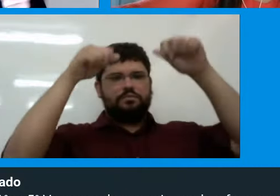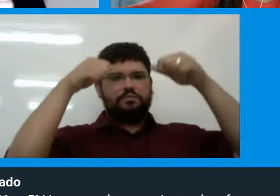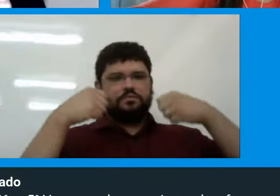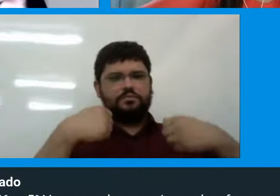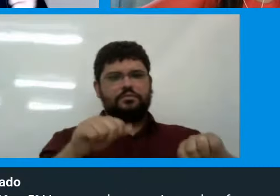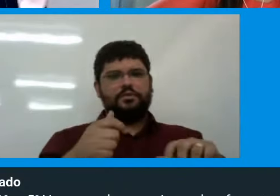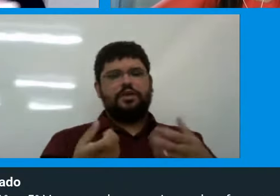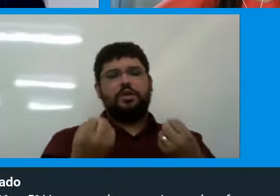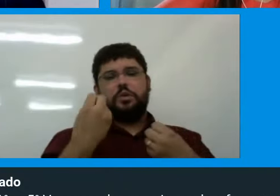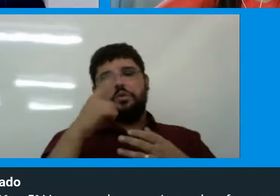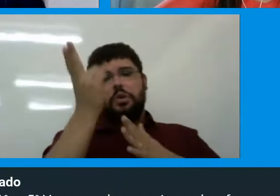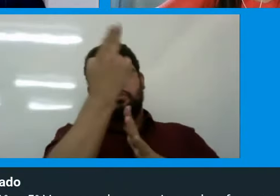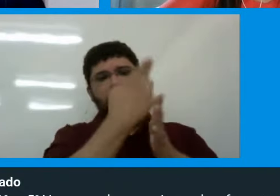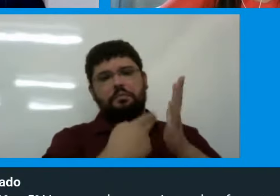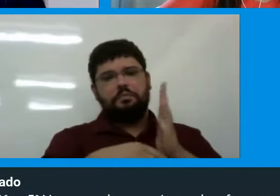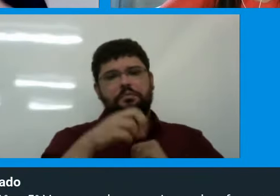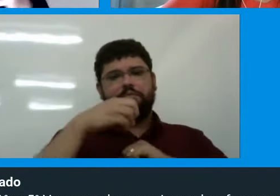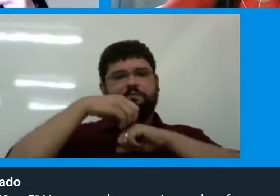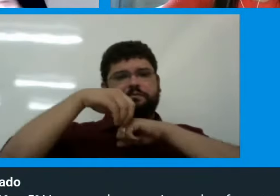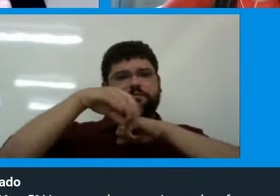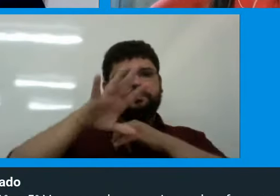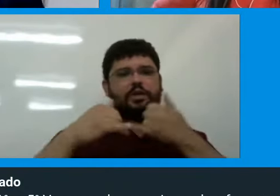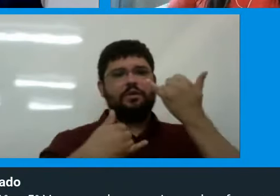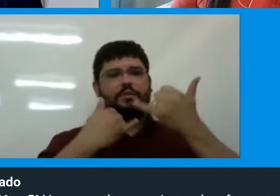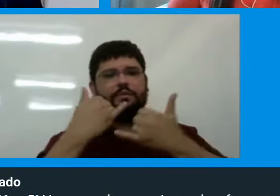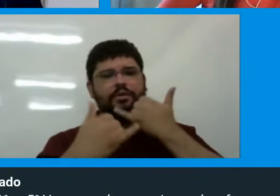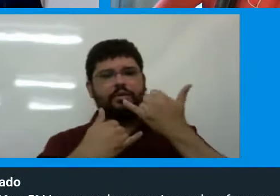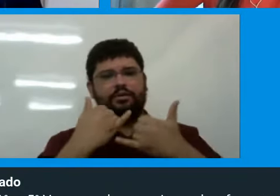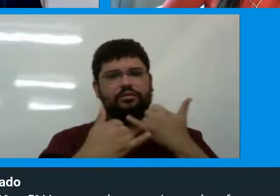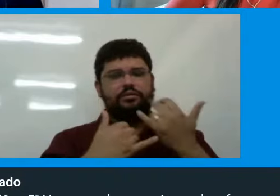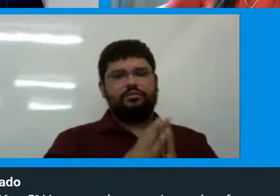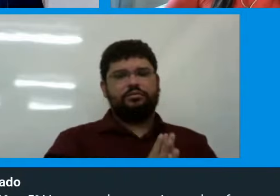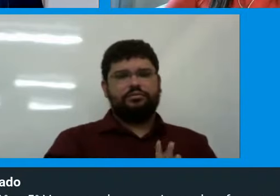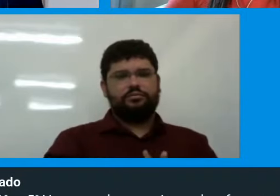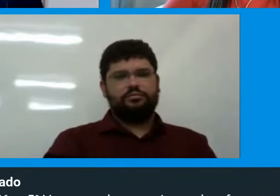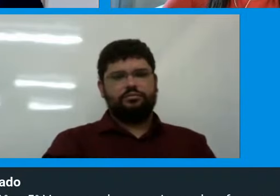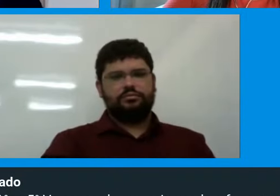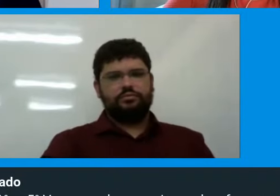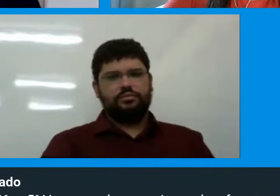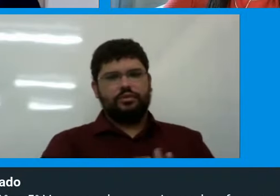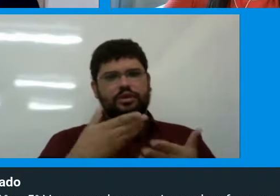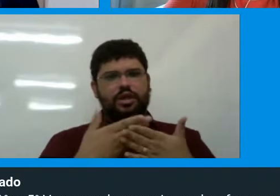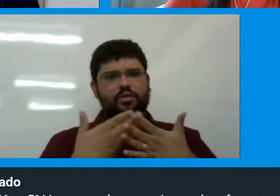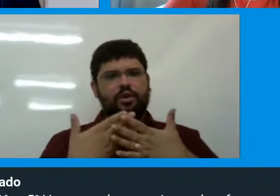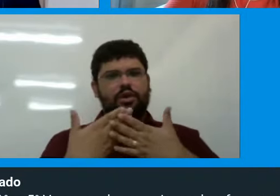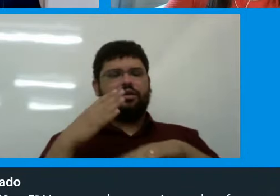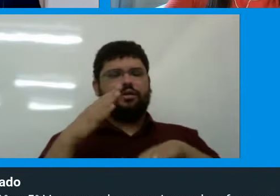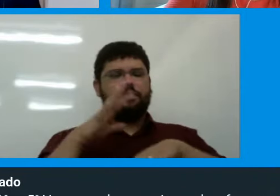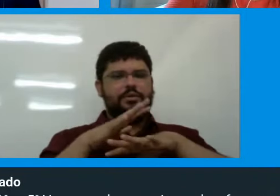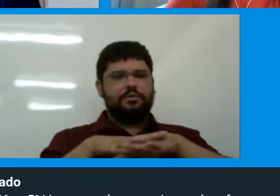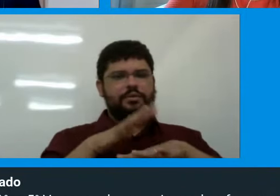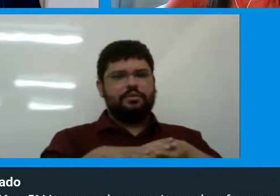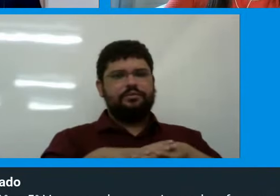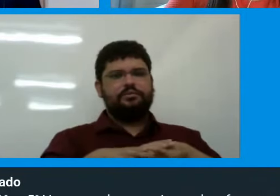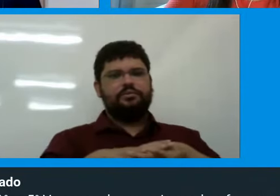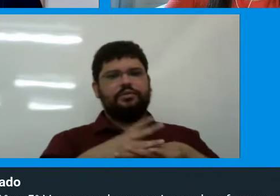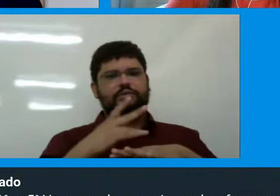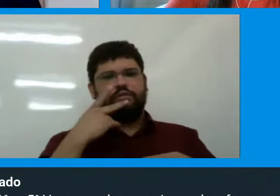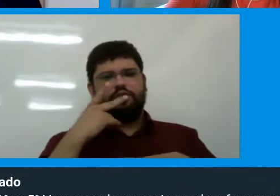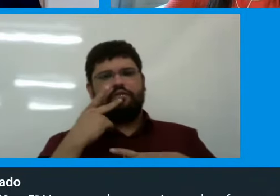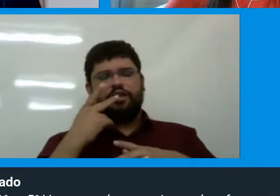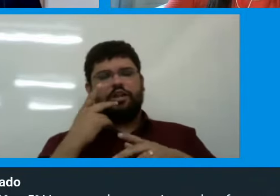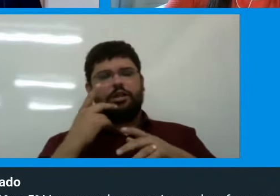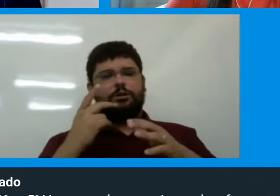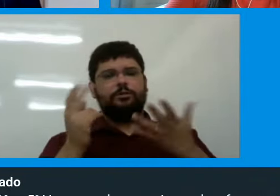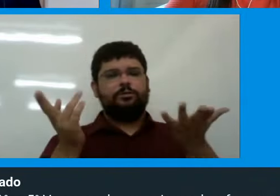chamar atenção, às vezes fazer uma brincadeira, por exemplo, você está dando aula ali de matemática, e aí está falando de formas